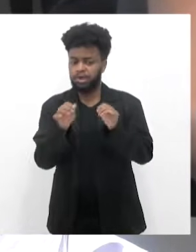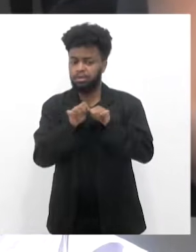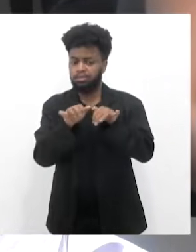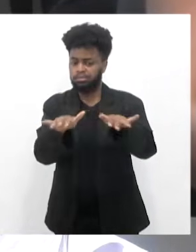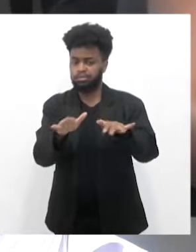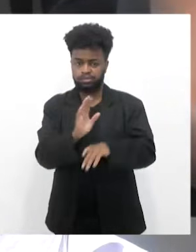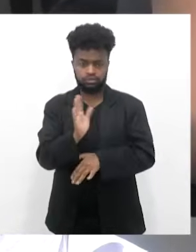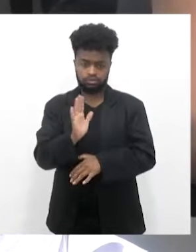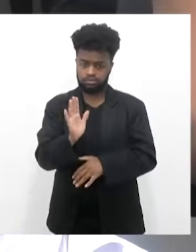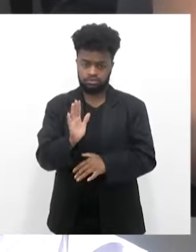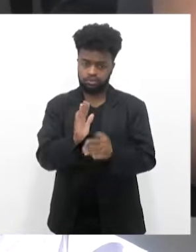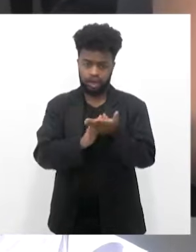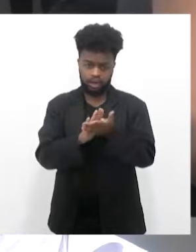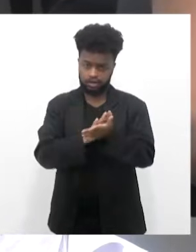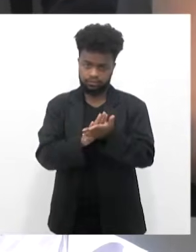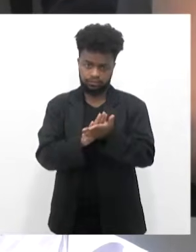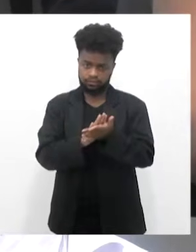de